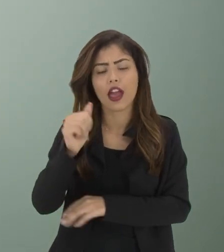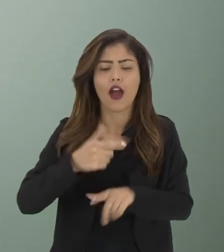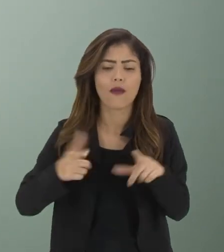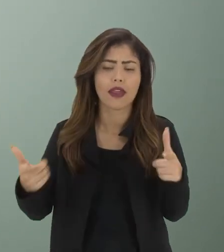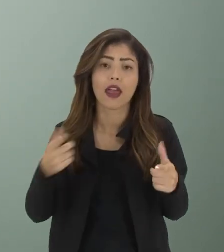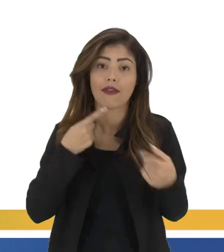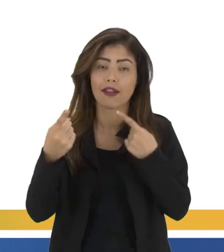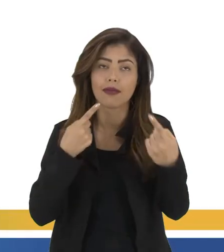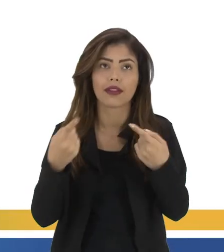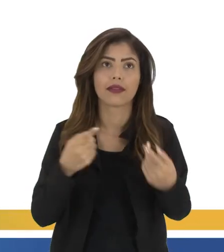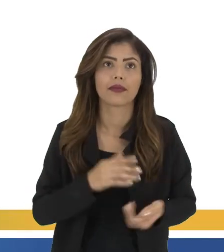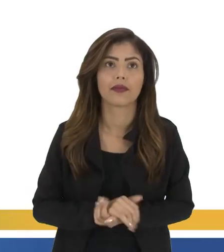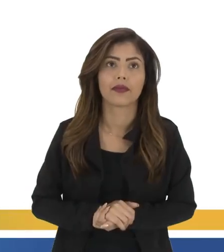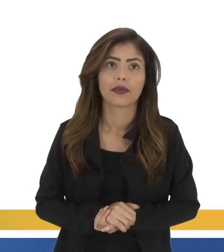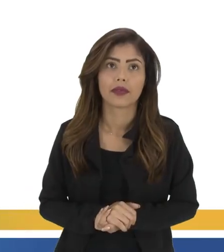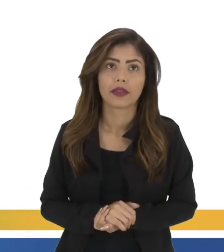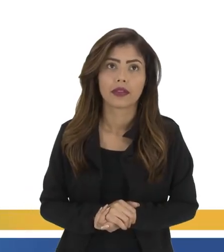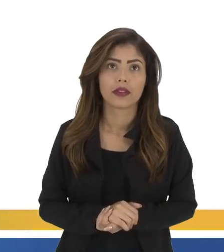seu vocabulário.